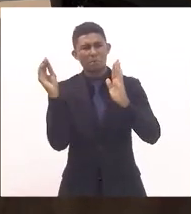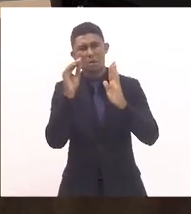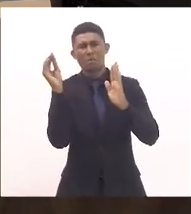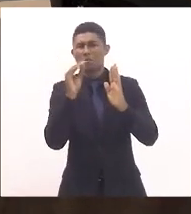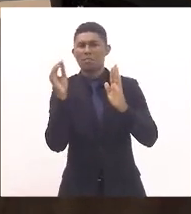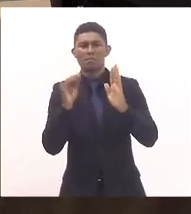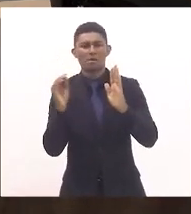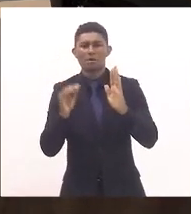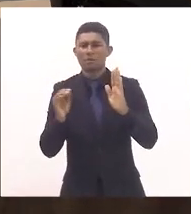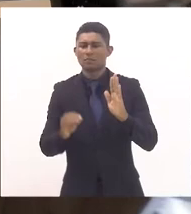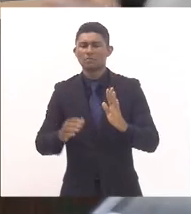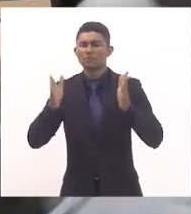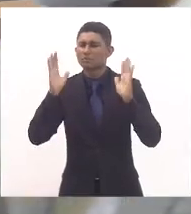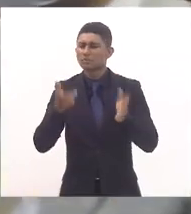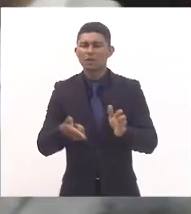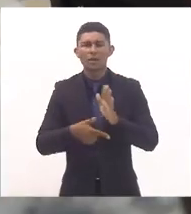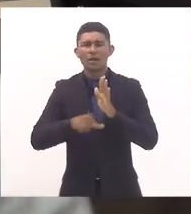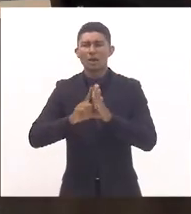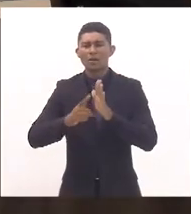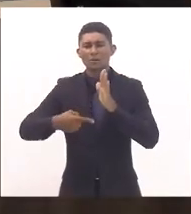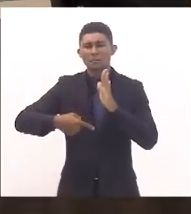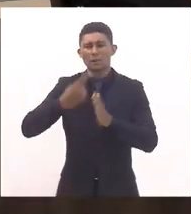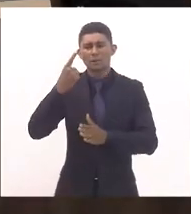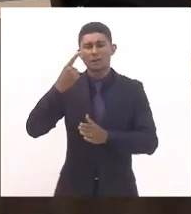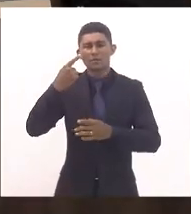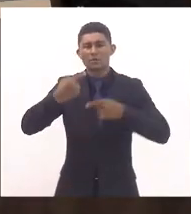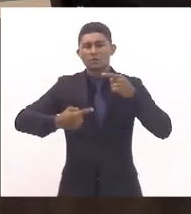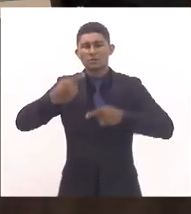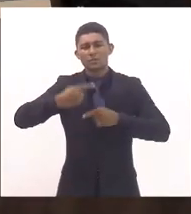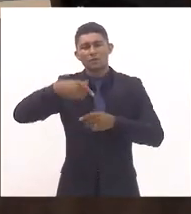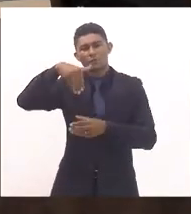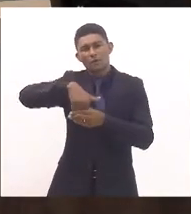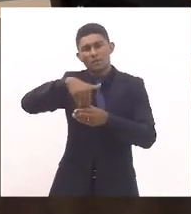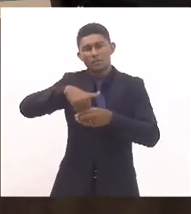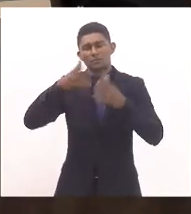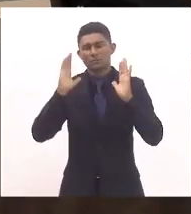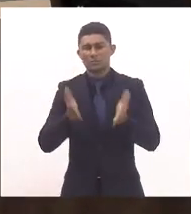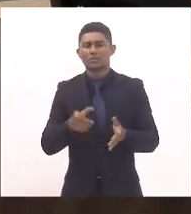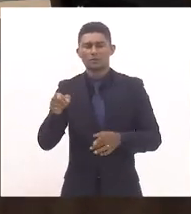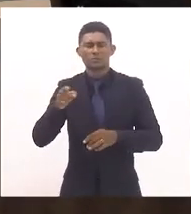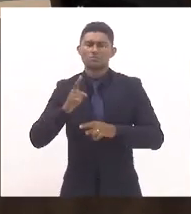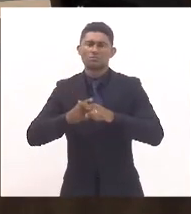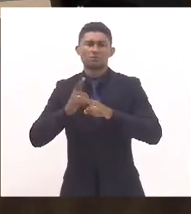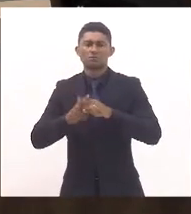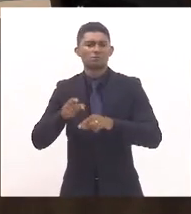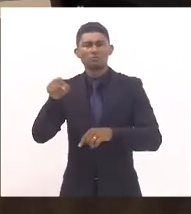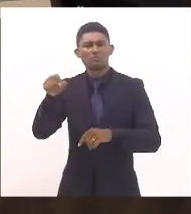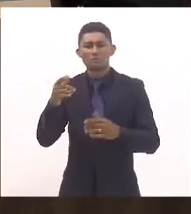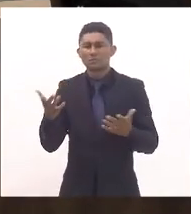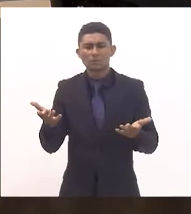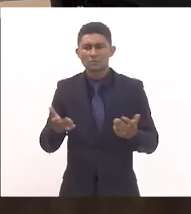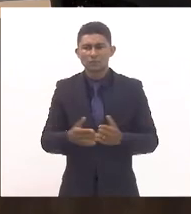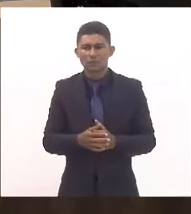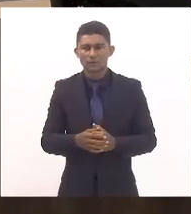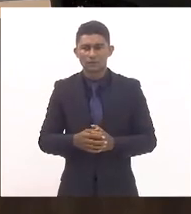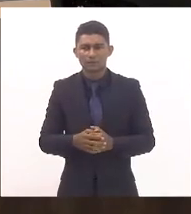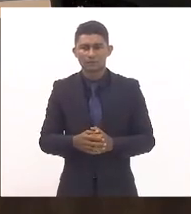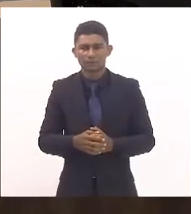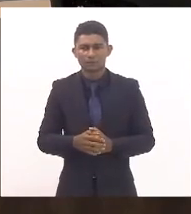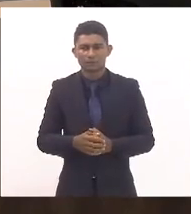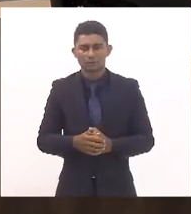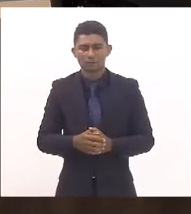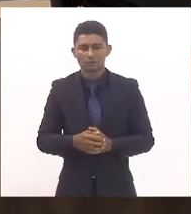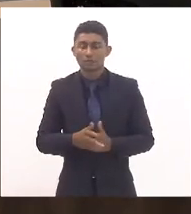haviam sido derrotadas em primeira discussão. E faz isso, senhor presidente, desculpe